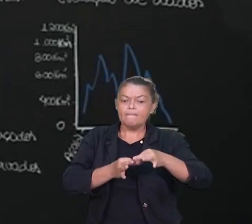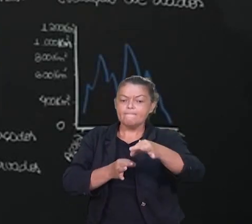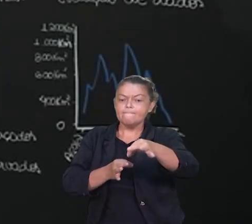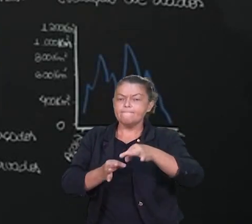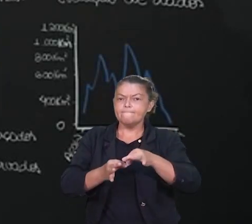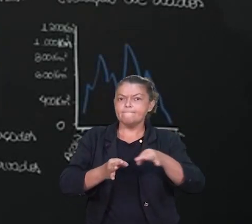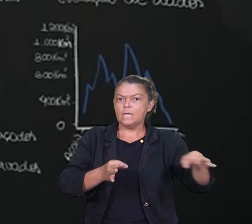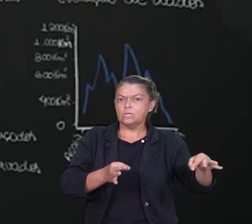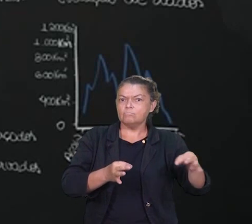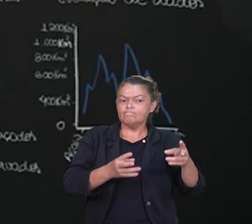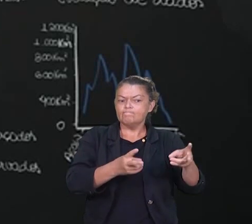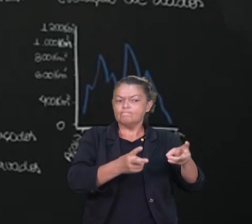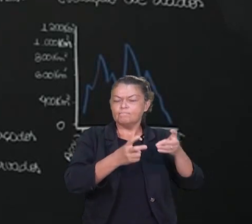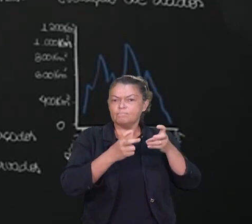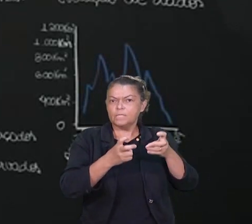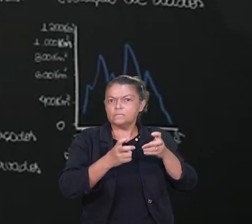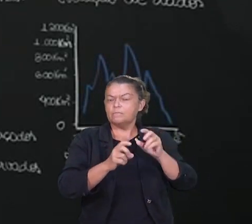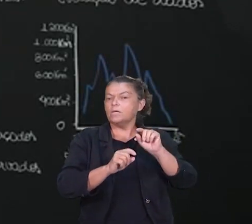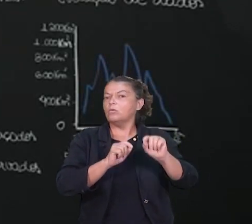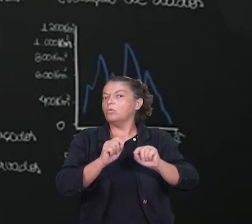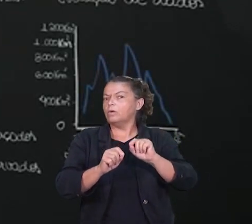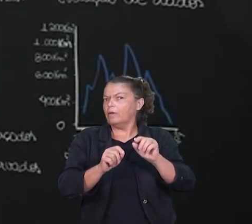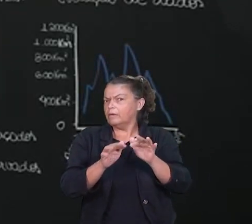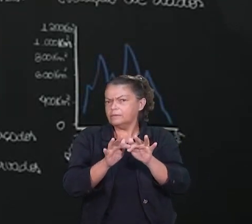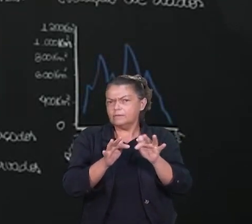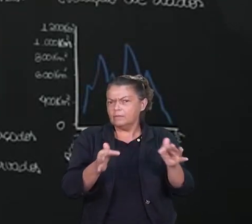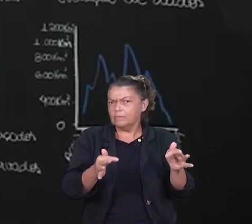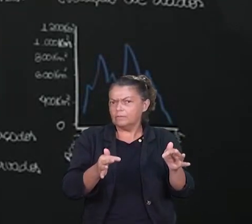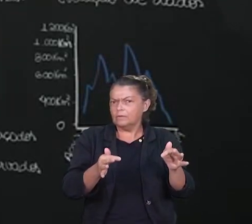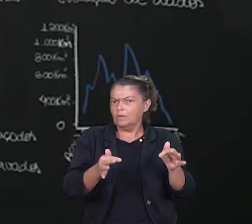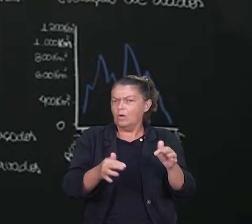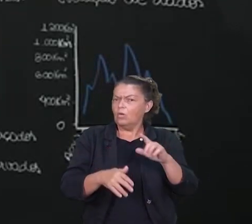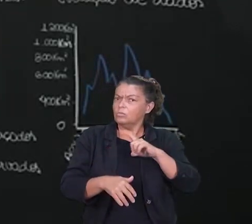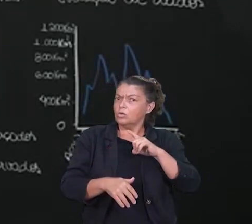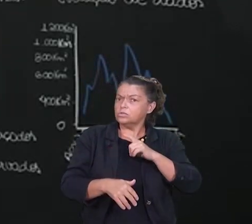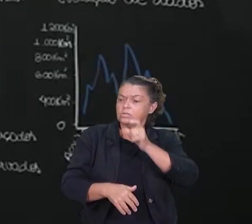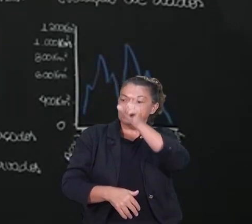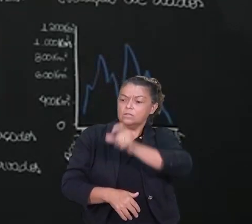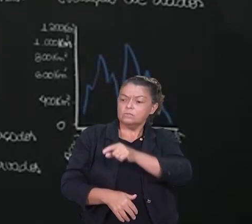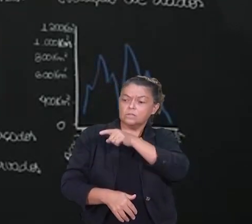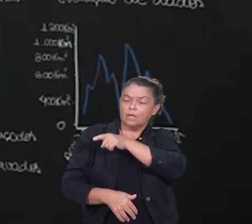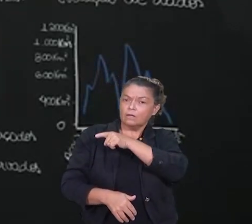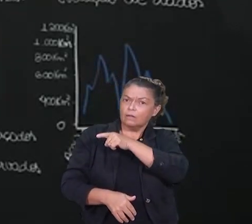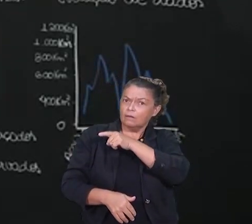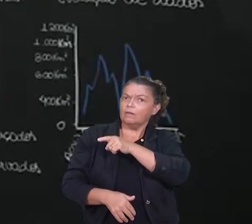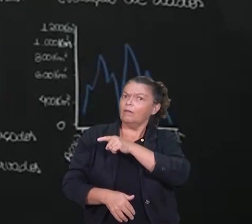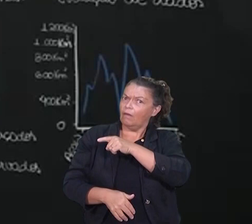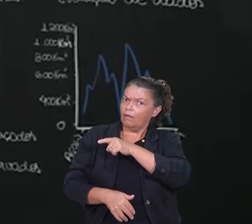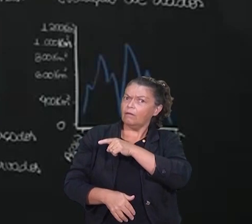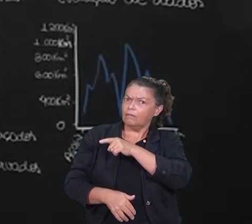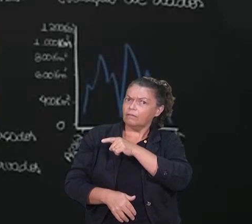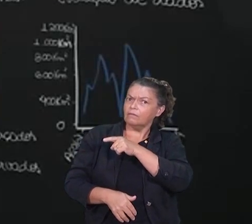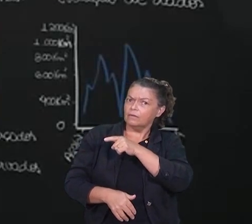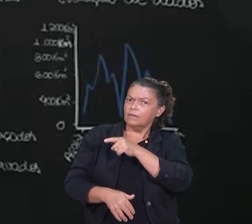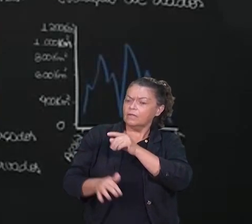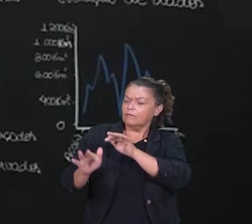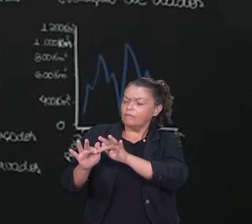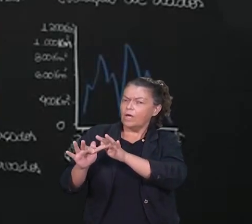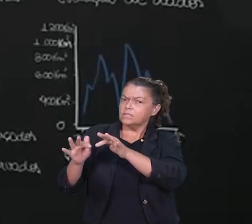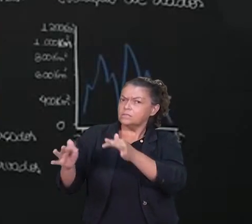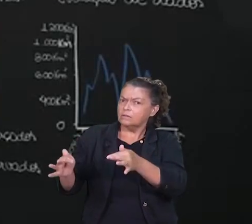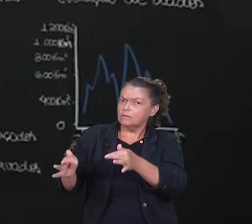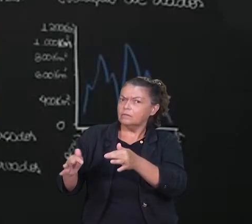a gente olhar aqui, ele vai ter uma comparação simples, como nós tínhamos nessa tabela aqui, ó, de entrada simples. Aqui nós temos,